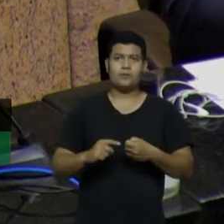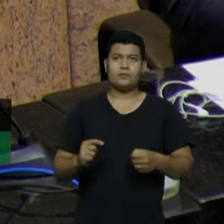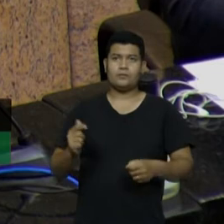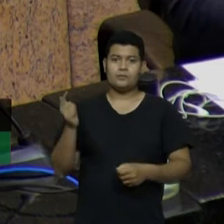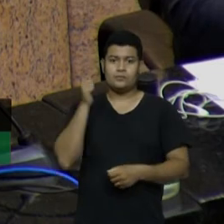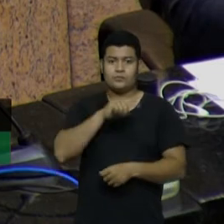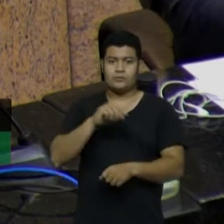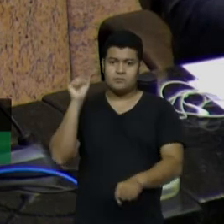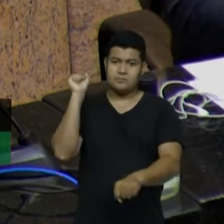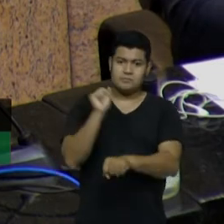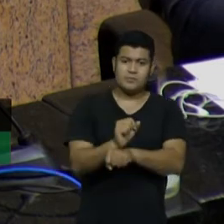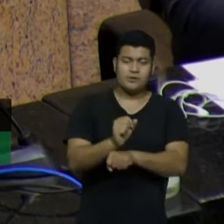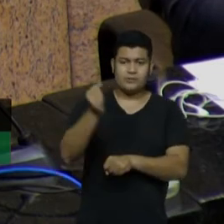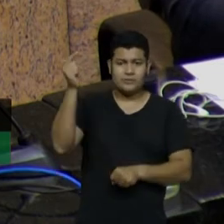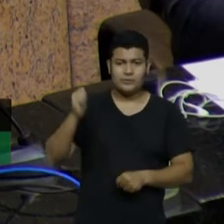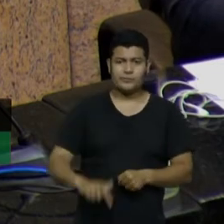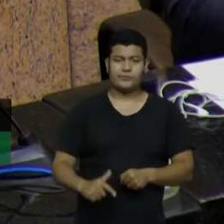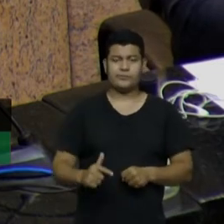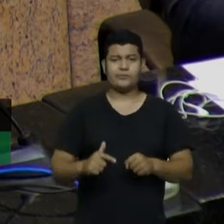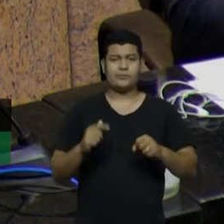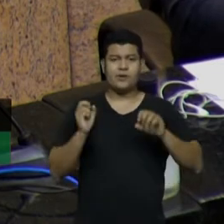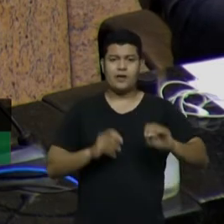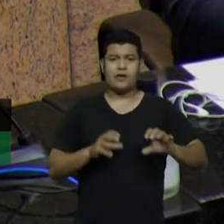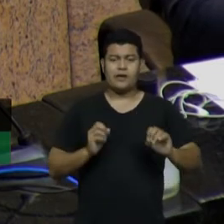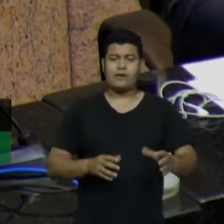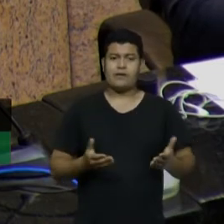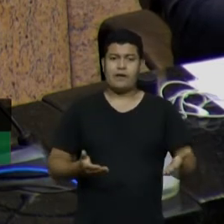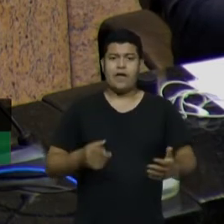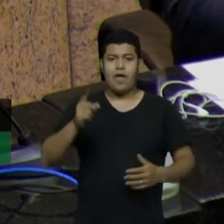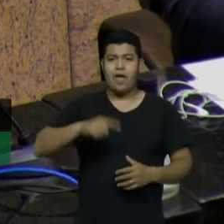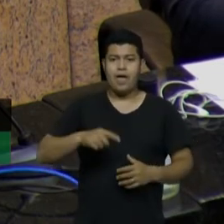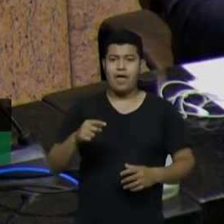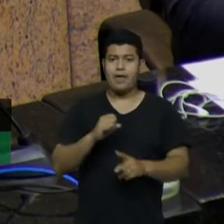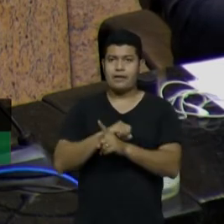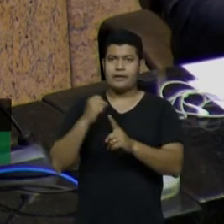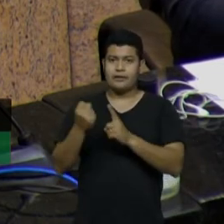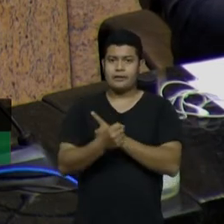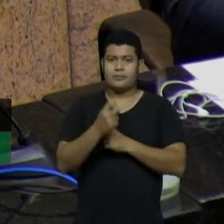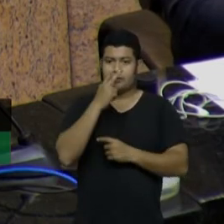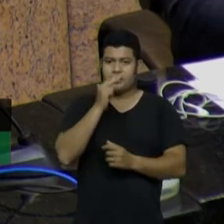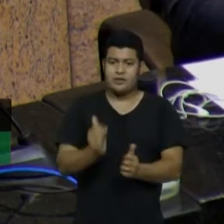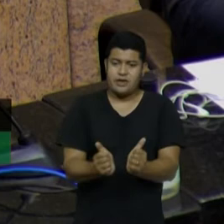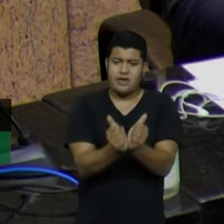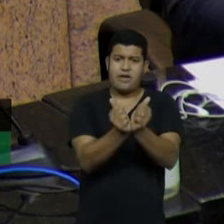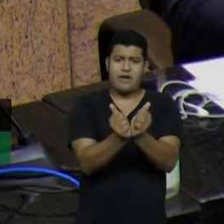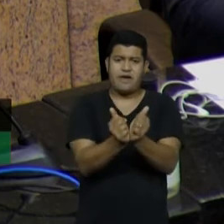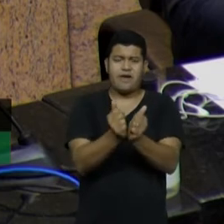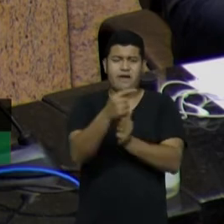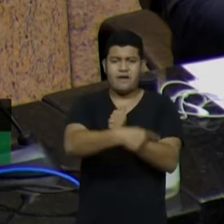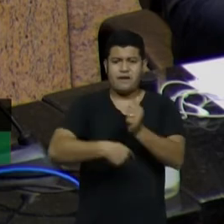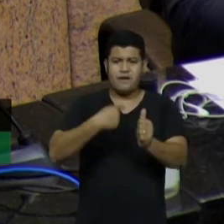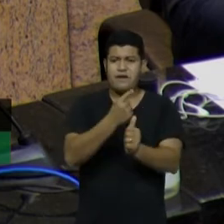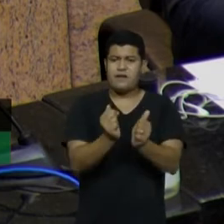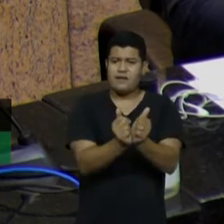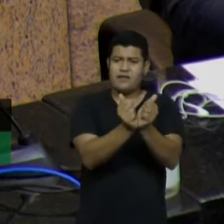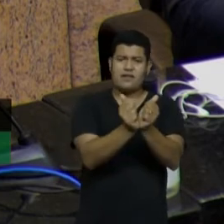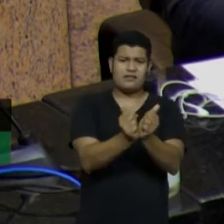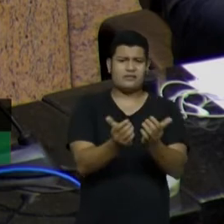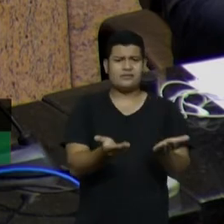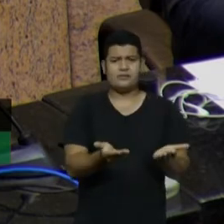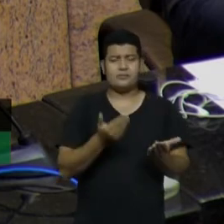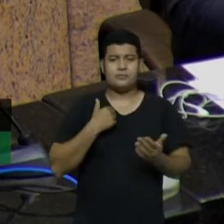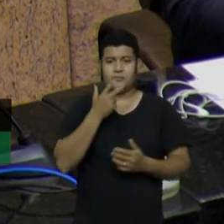as aulas novamente. Isso é colocar a sociedade de refém, isso é não se importar com a opinião